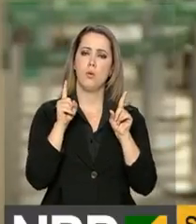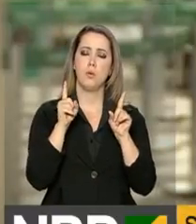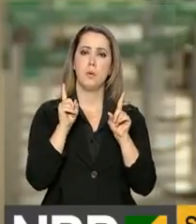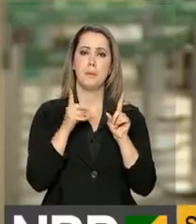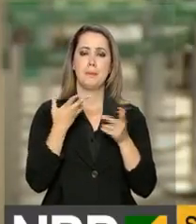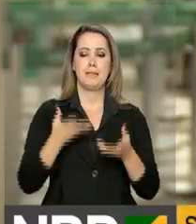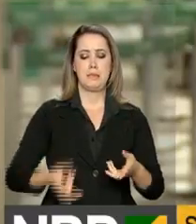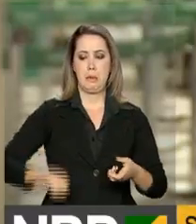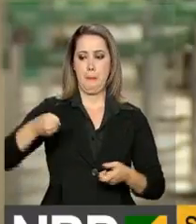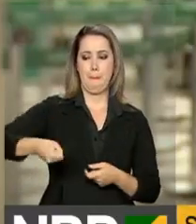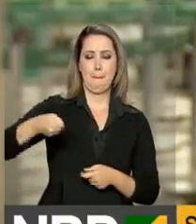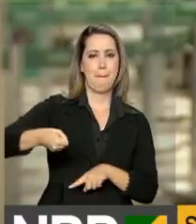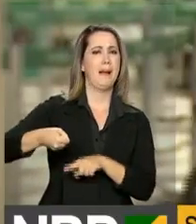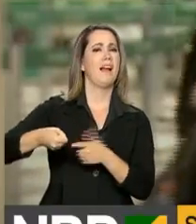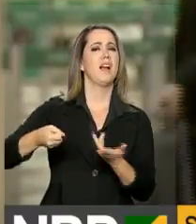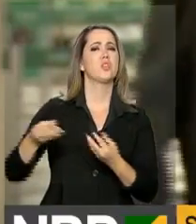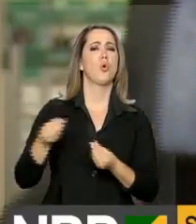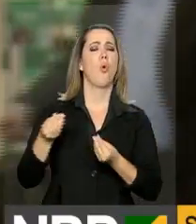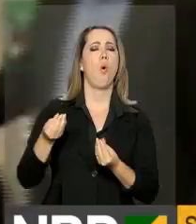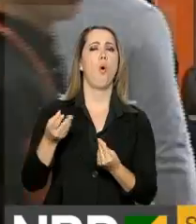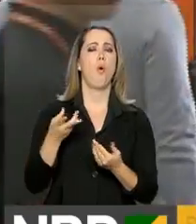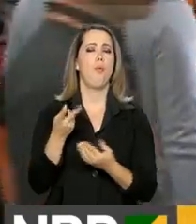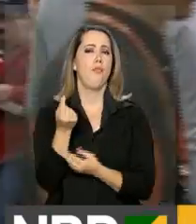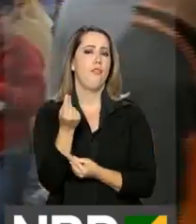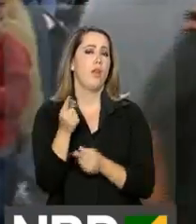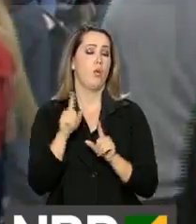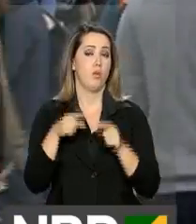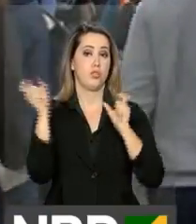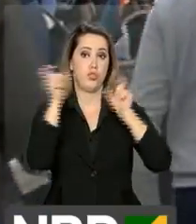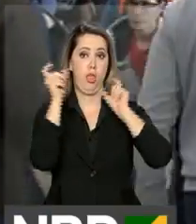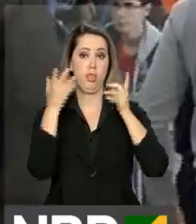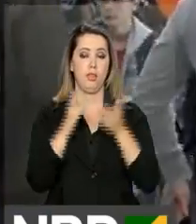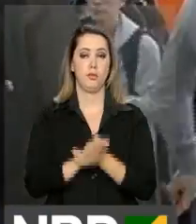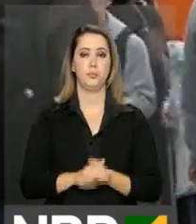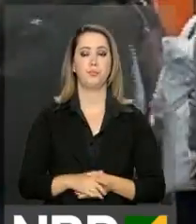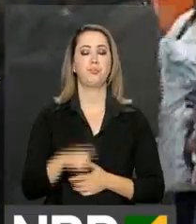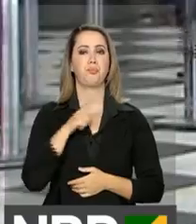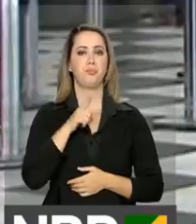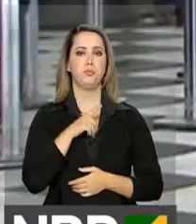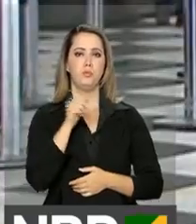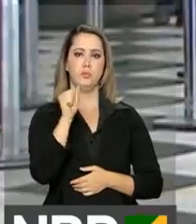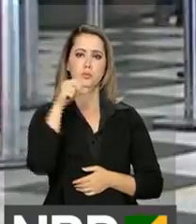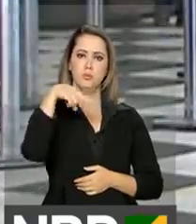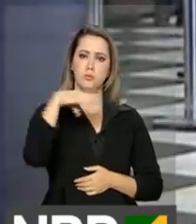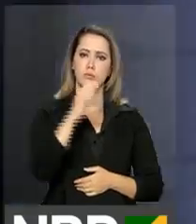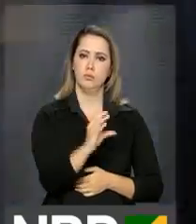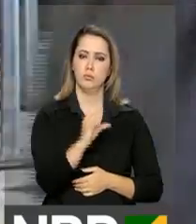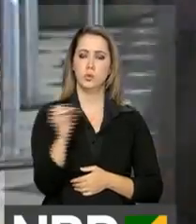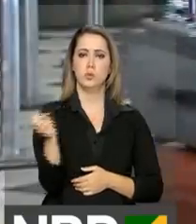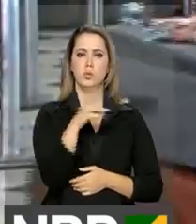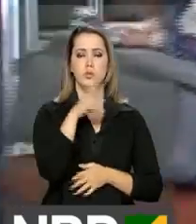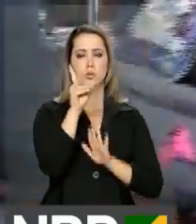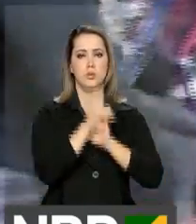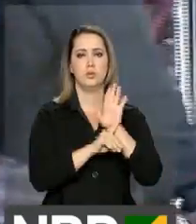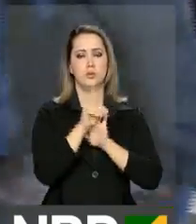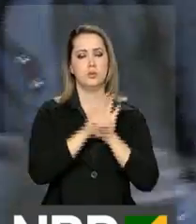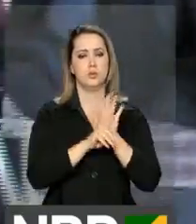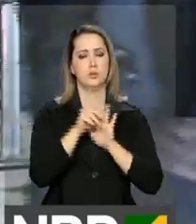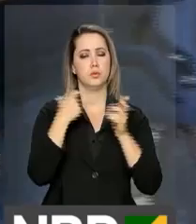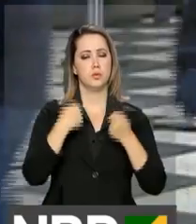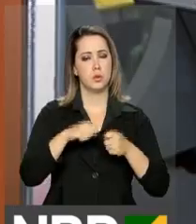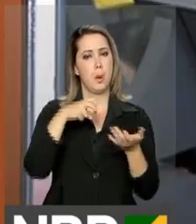pesagem de bagagem de valores a gente está tendo a resolução número 400 da anac definir os novos direitos e deveres das empresas